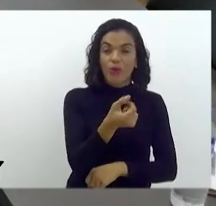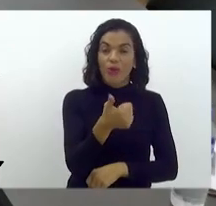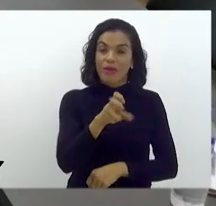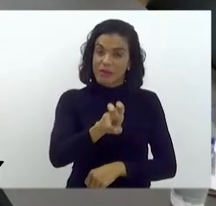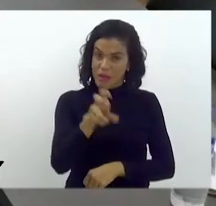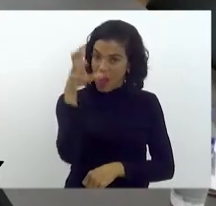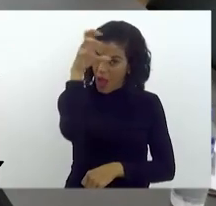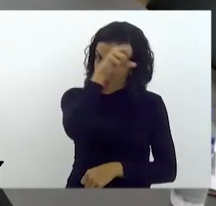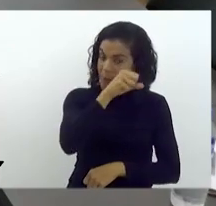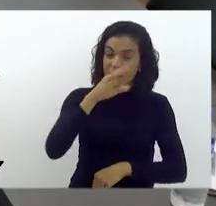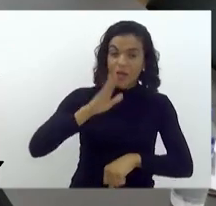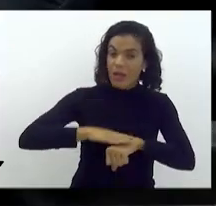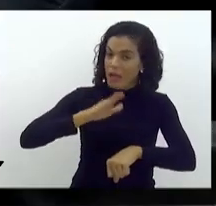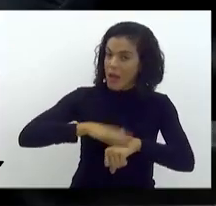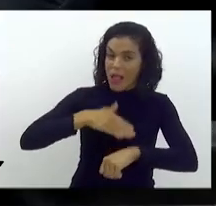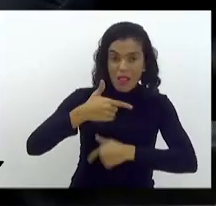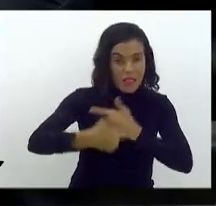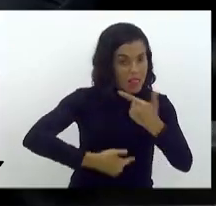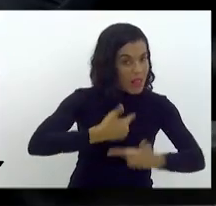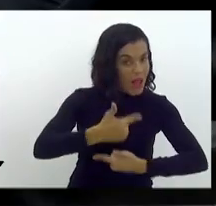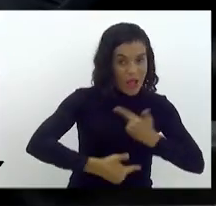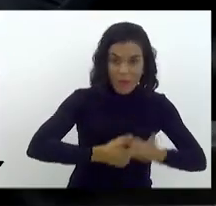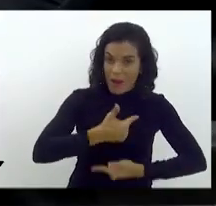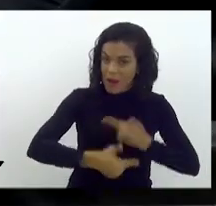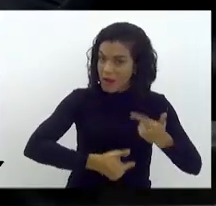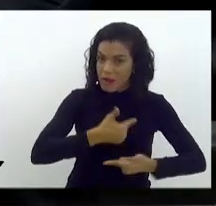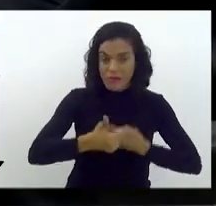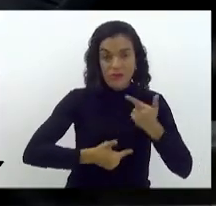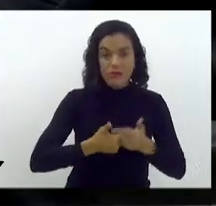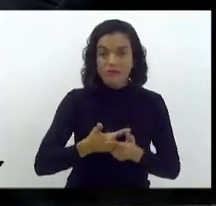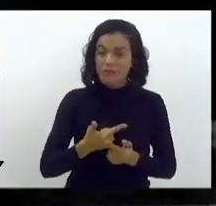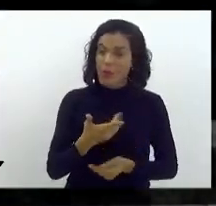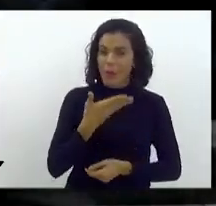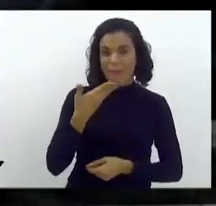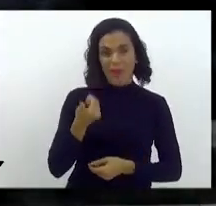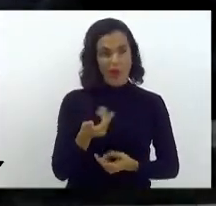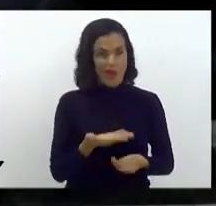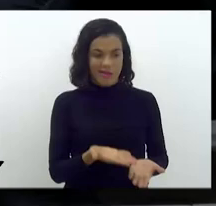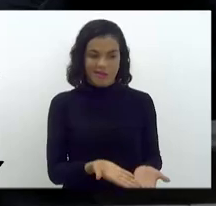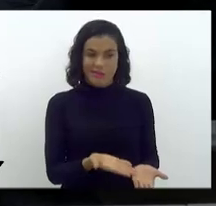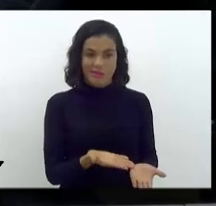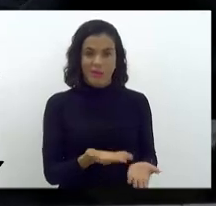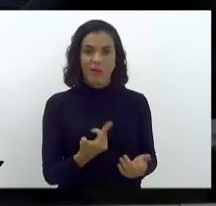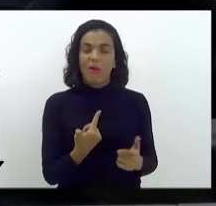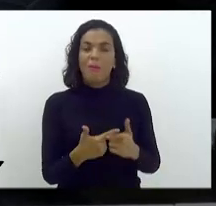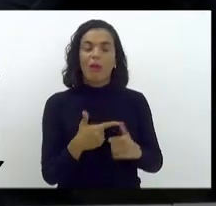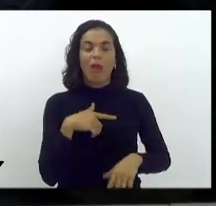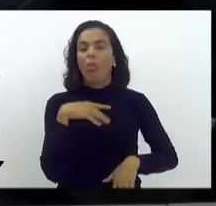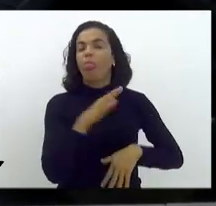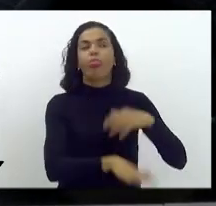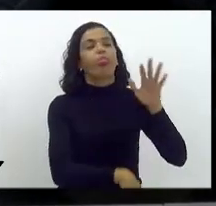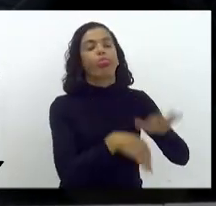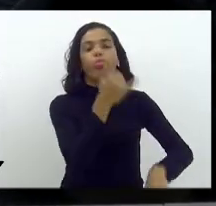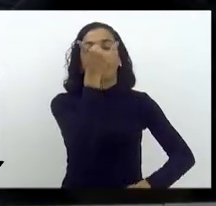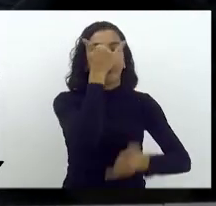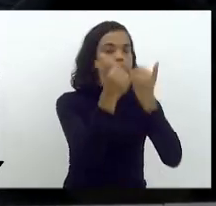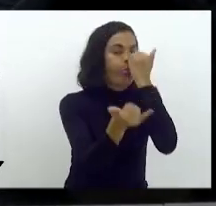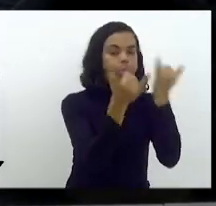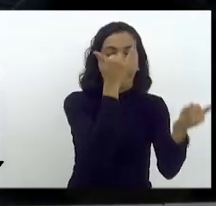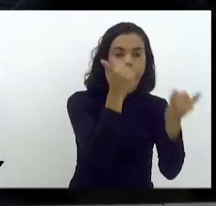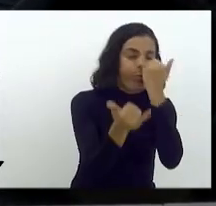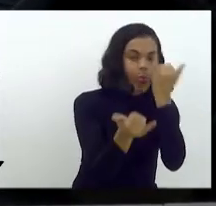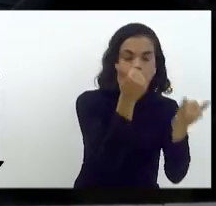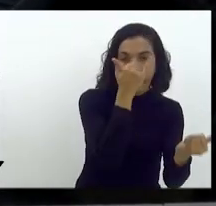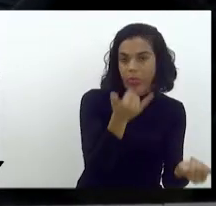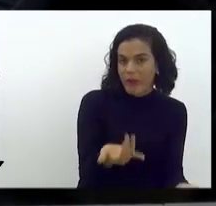aprendi trabalhando o que não é o correto não é o melhor caso porque você tá tropeçando em cima dos casos e tá tendo que aprender correndo